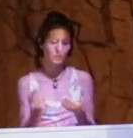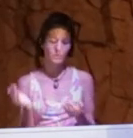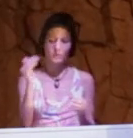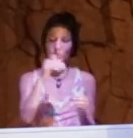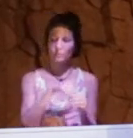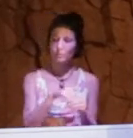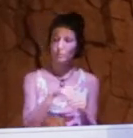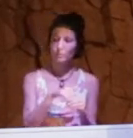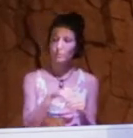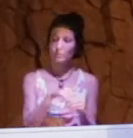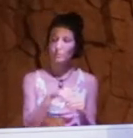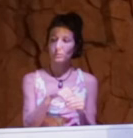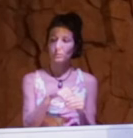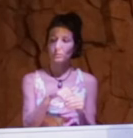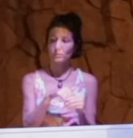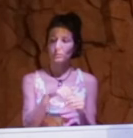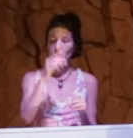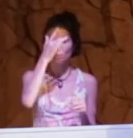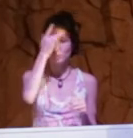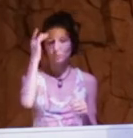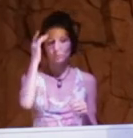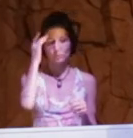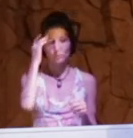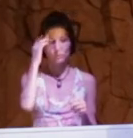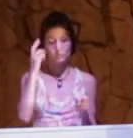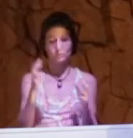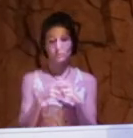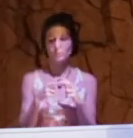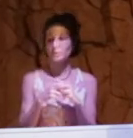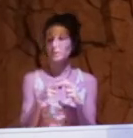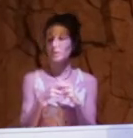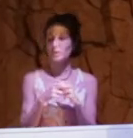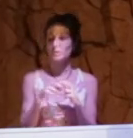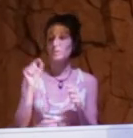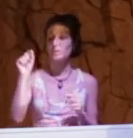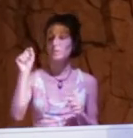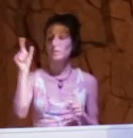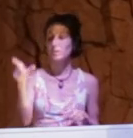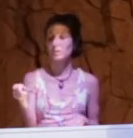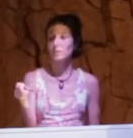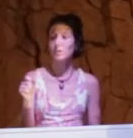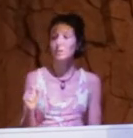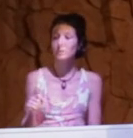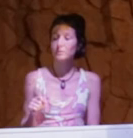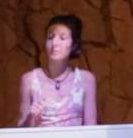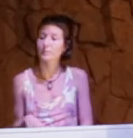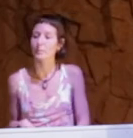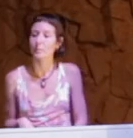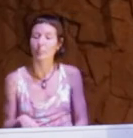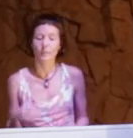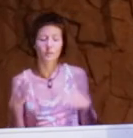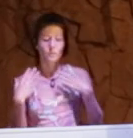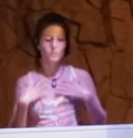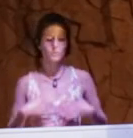quem que cometia ali o crime? Quem que era o agressivo, né, que era colocado ali, o corpo ali sem informação nenhuma, né, o